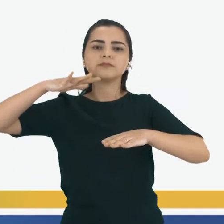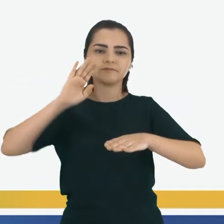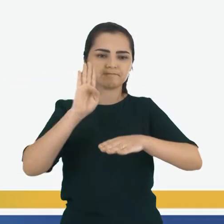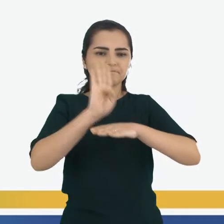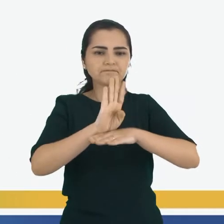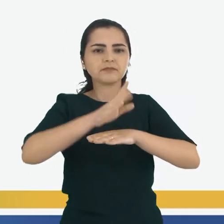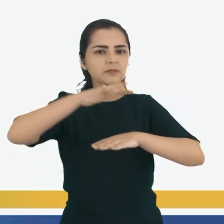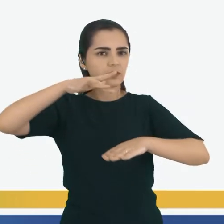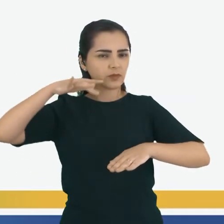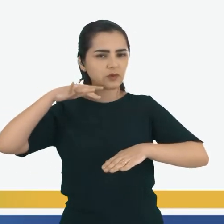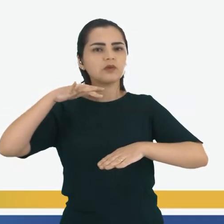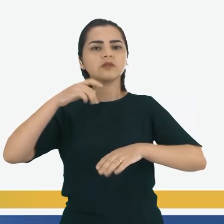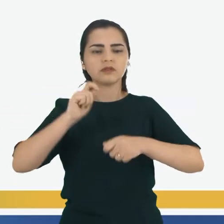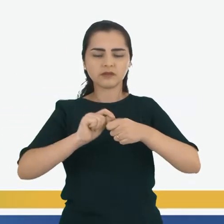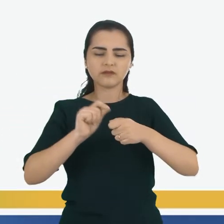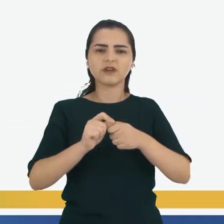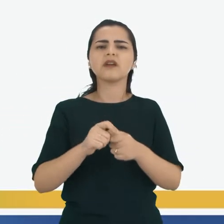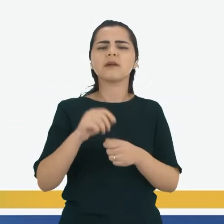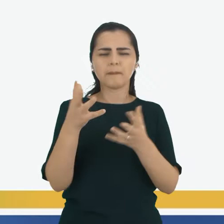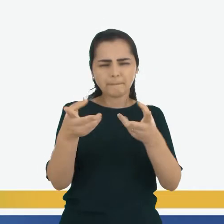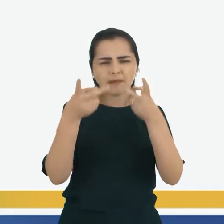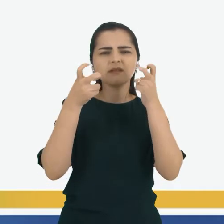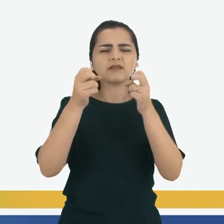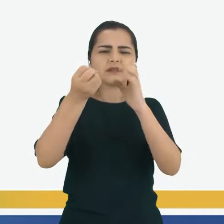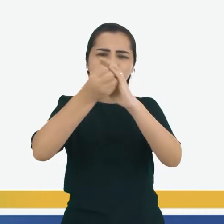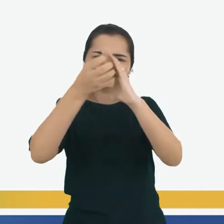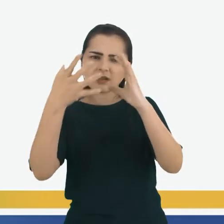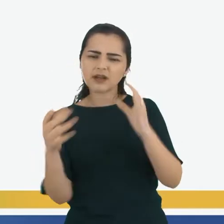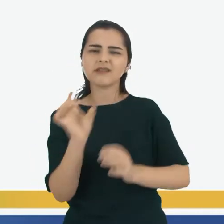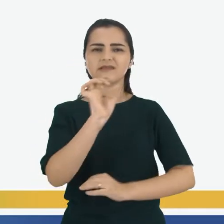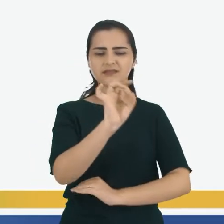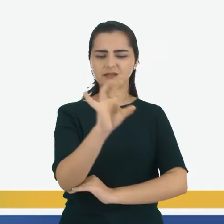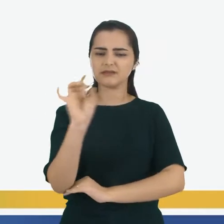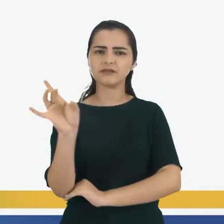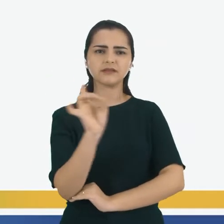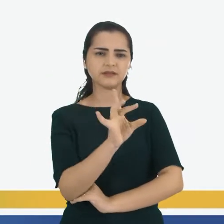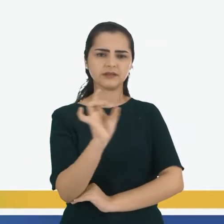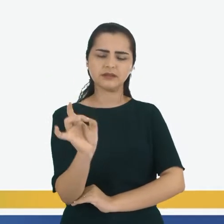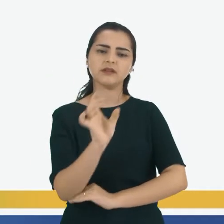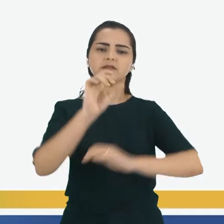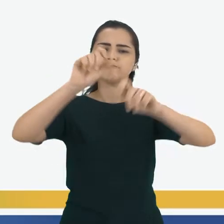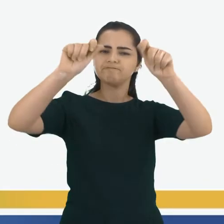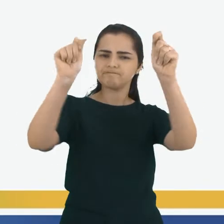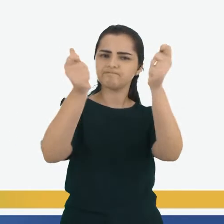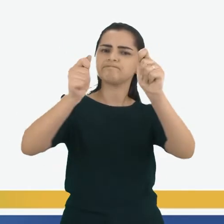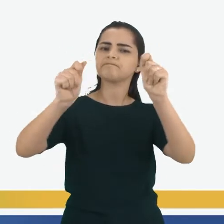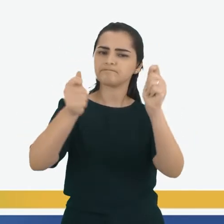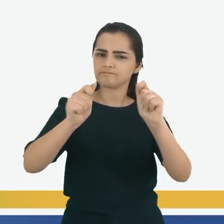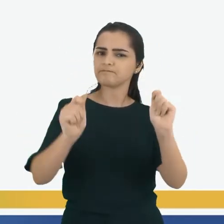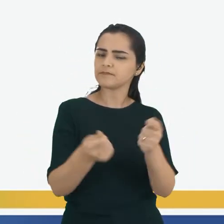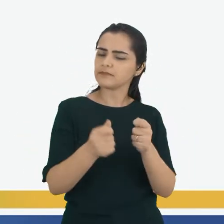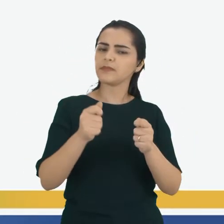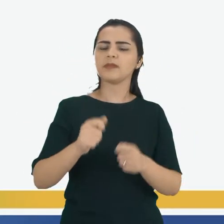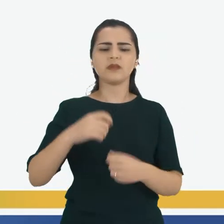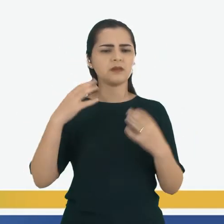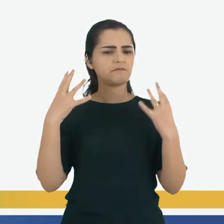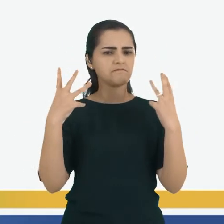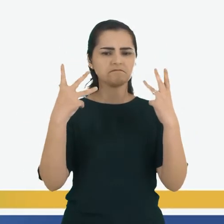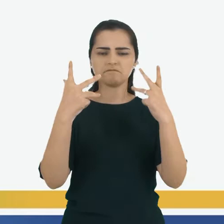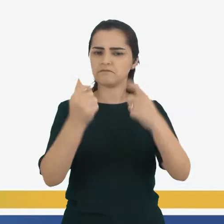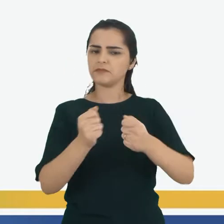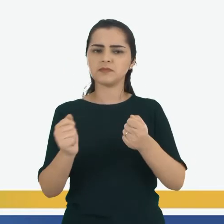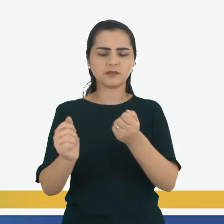a característica das estátuas, a escultura, né? Essa obra de arte,